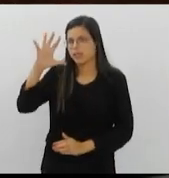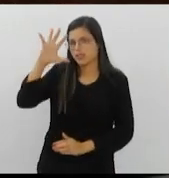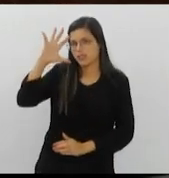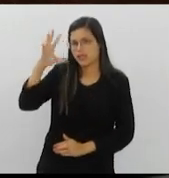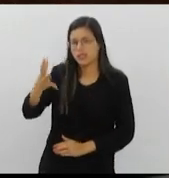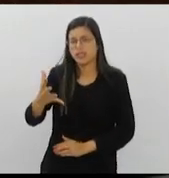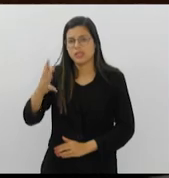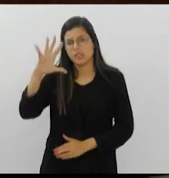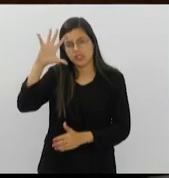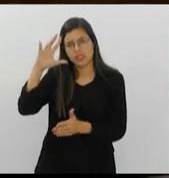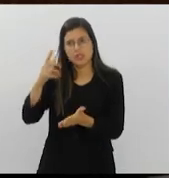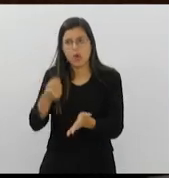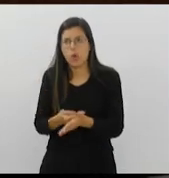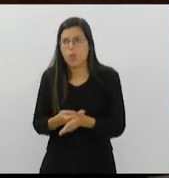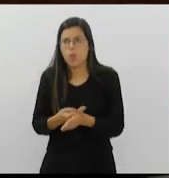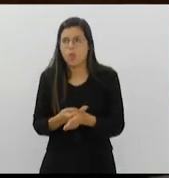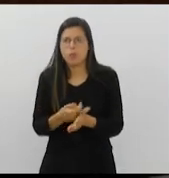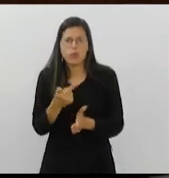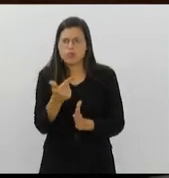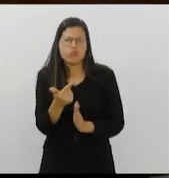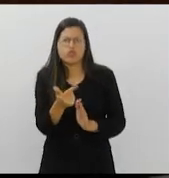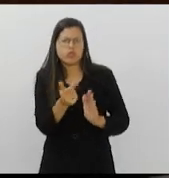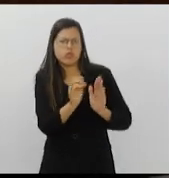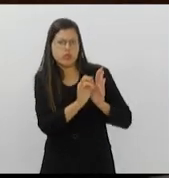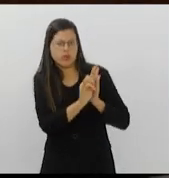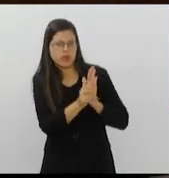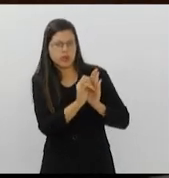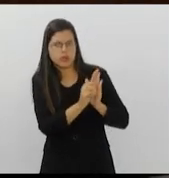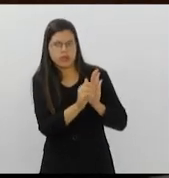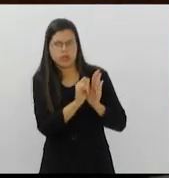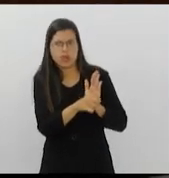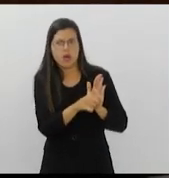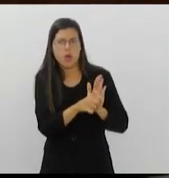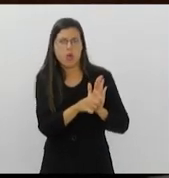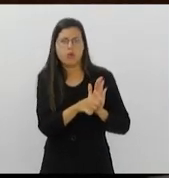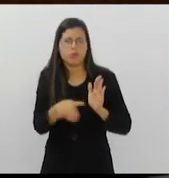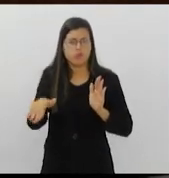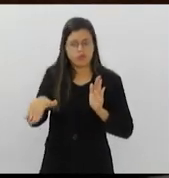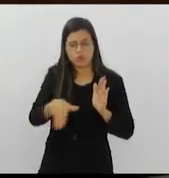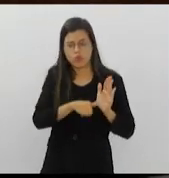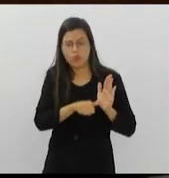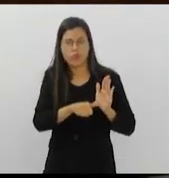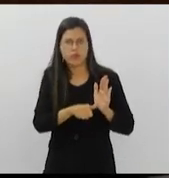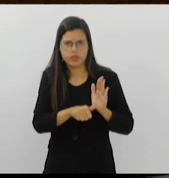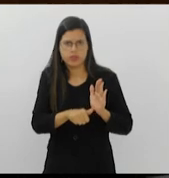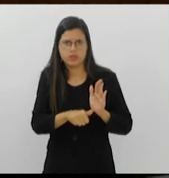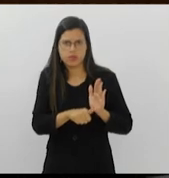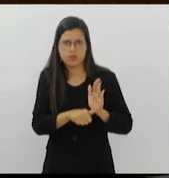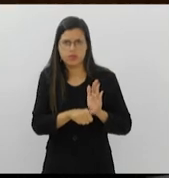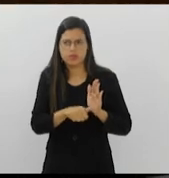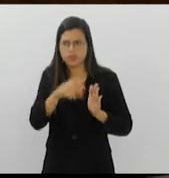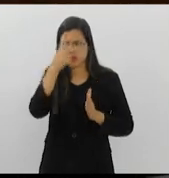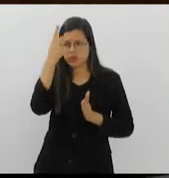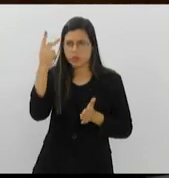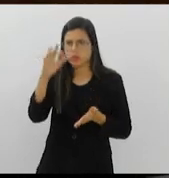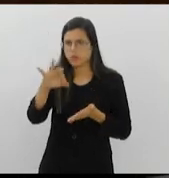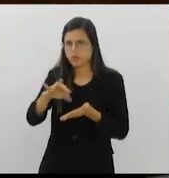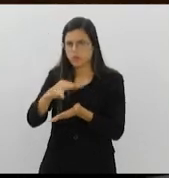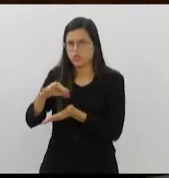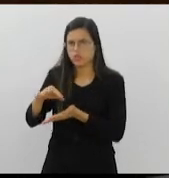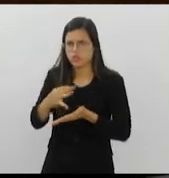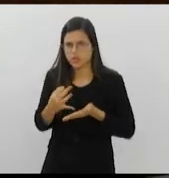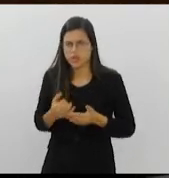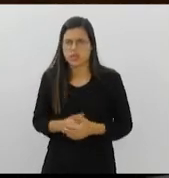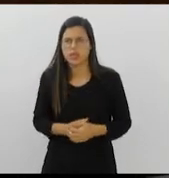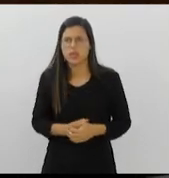não compunham o edital de convocação dos inscritos.